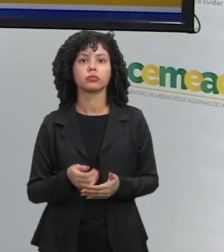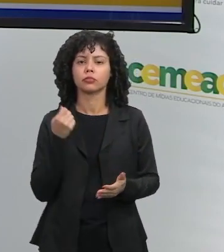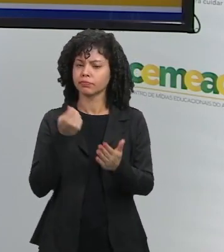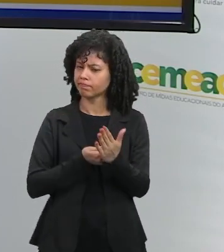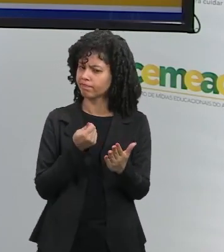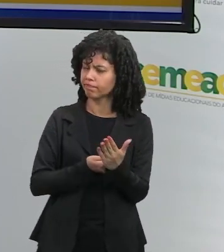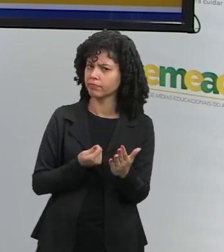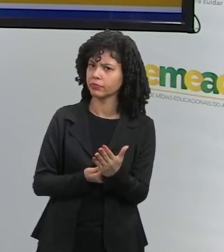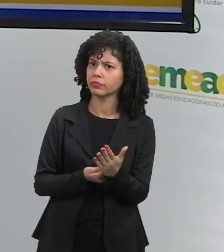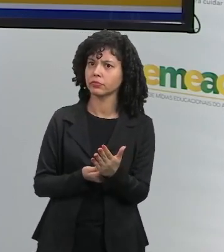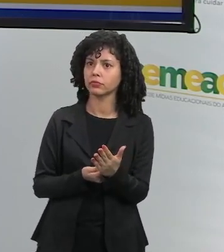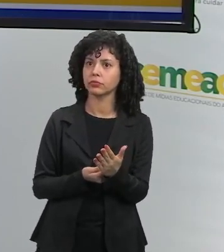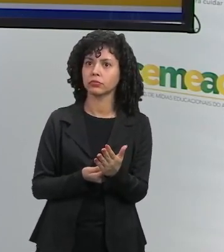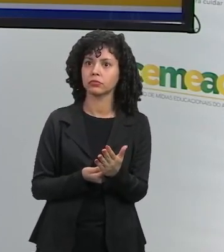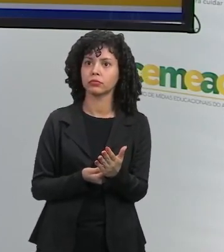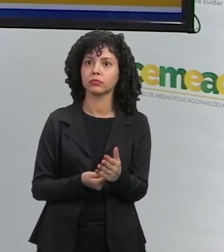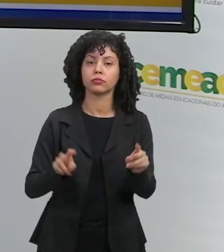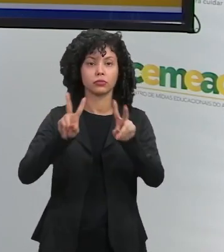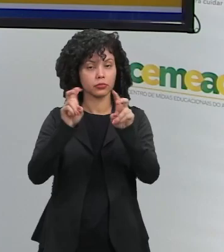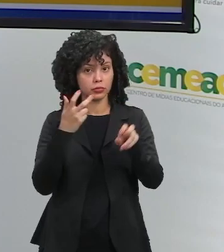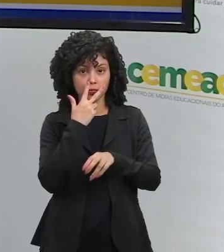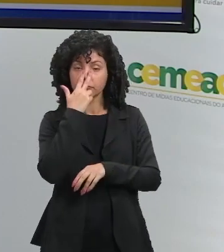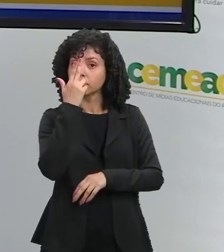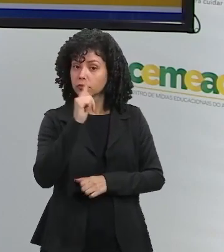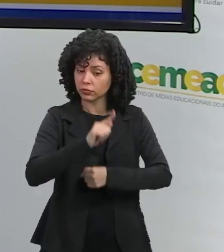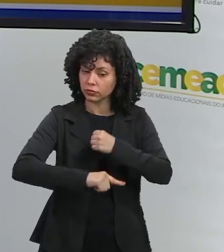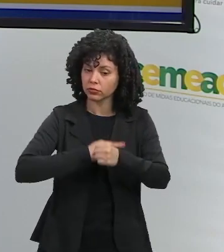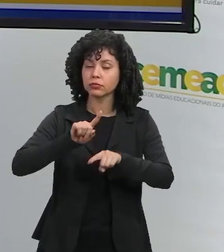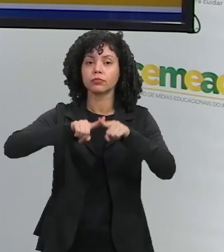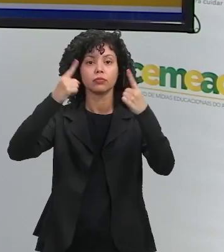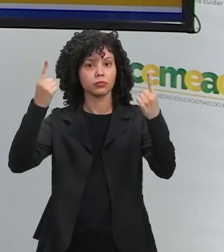cobrou sobre semelhanças